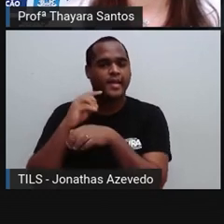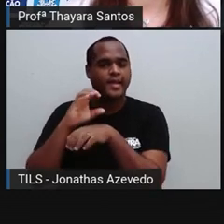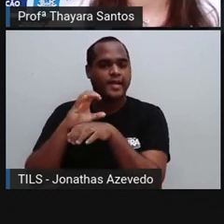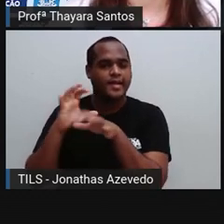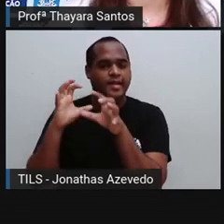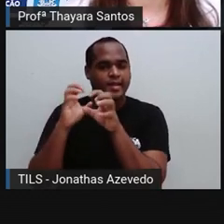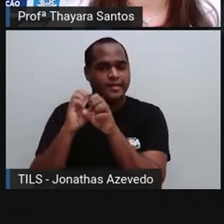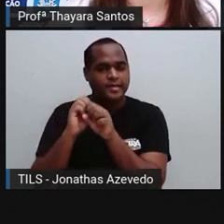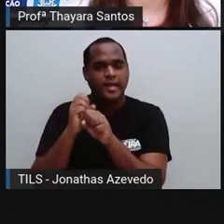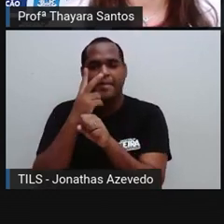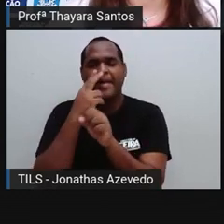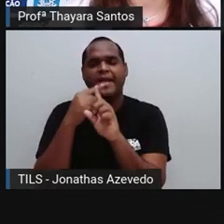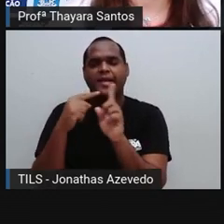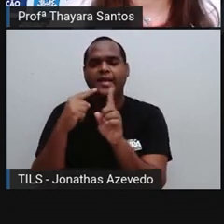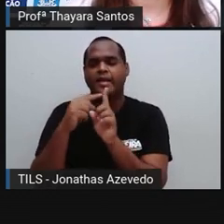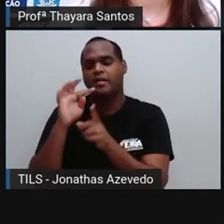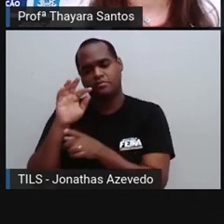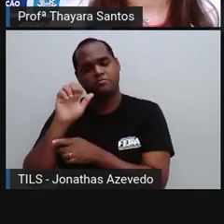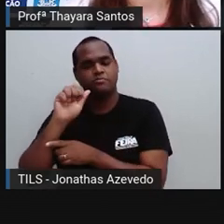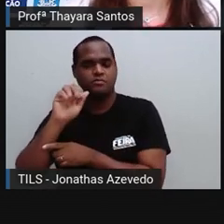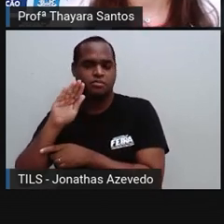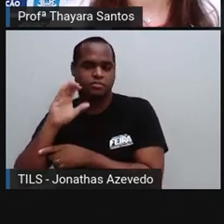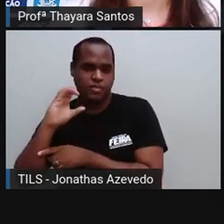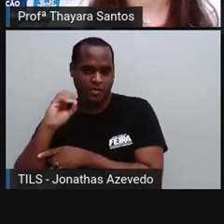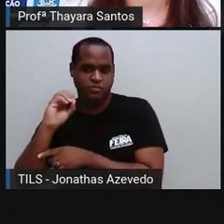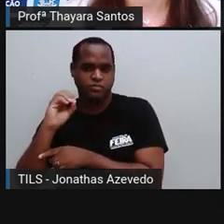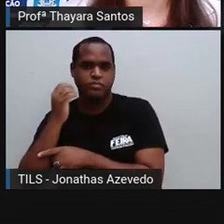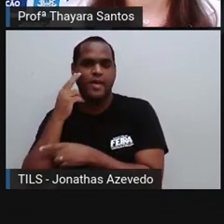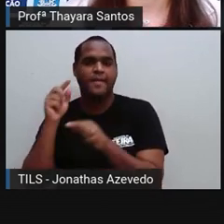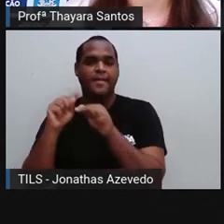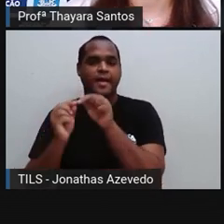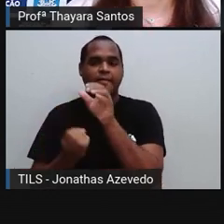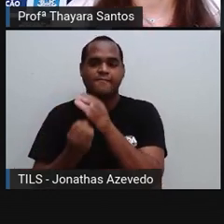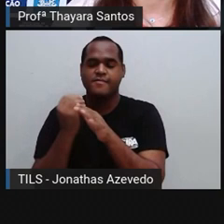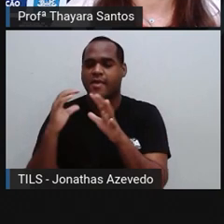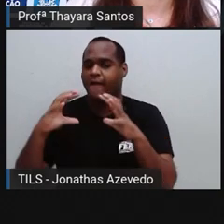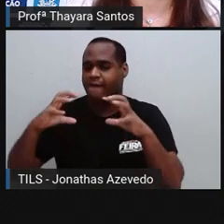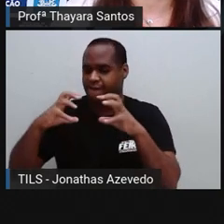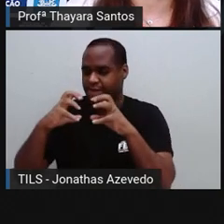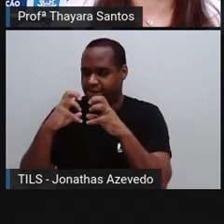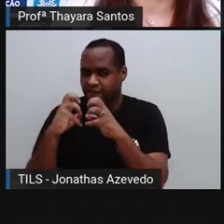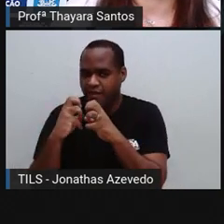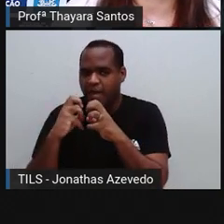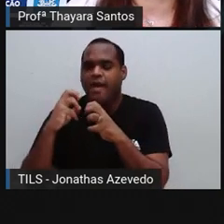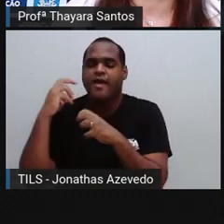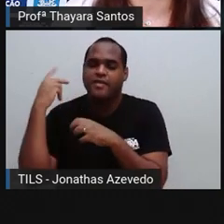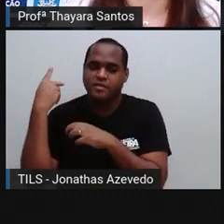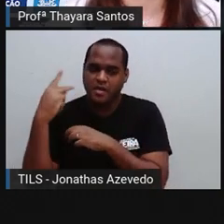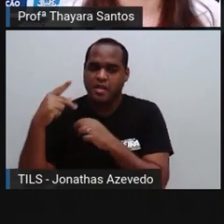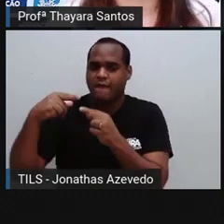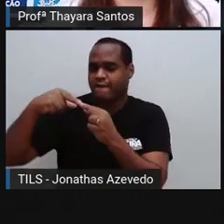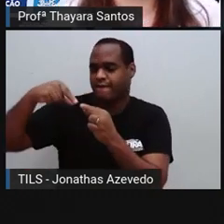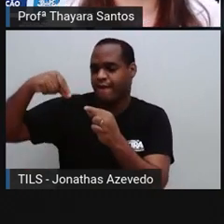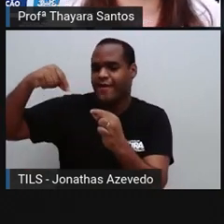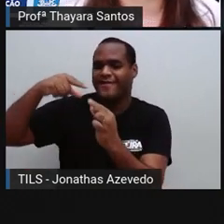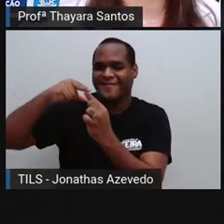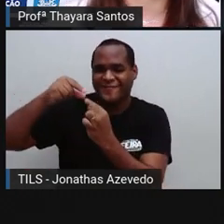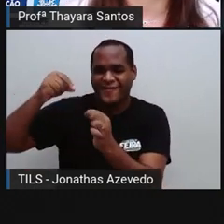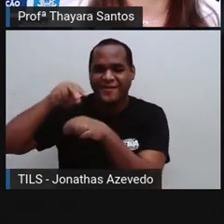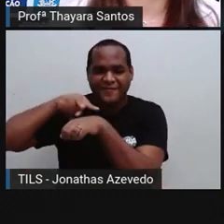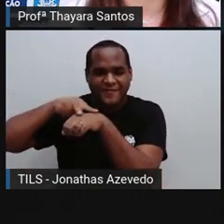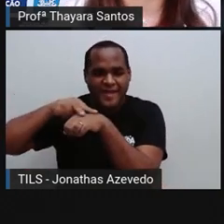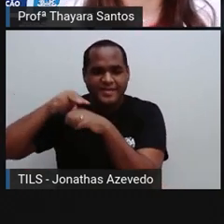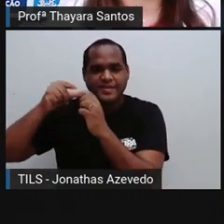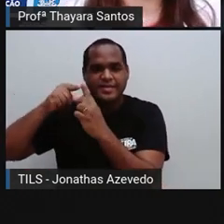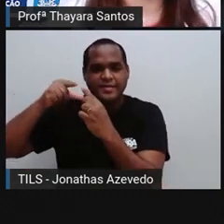é parecida com o tabaco e ela é produzida por meio da secagem dos brotos floridos e também das folhas da planta